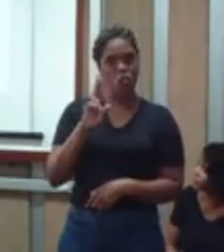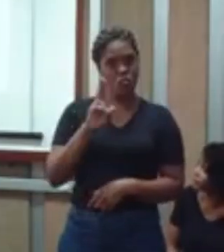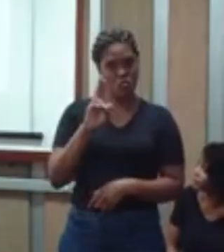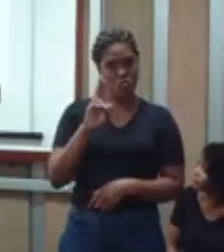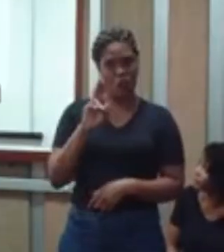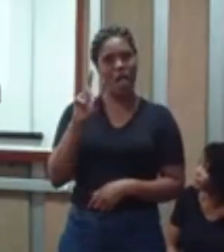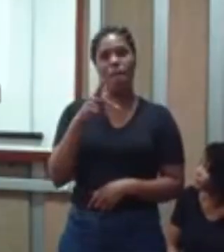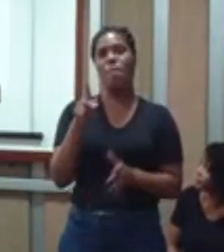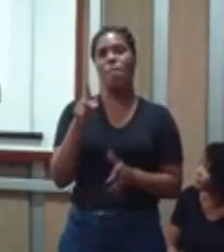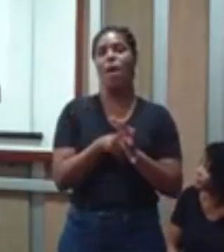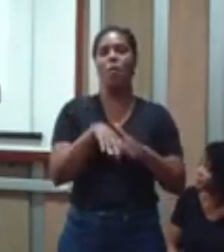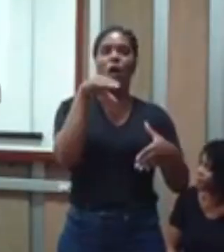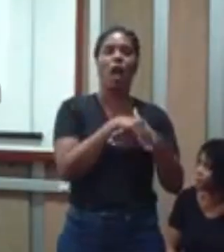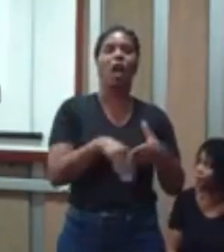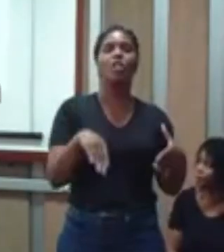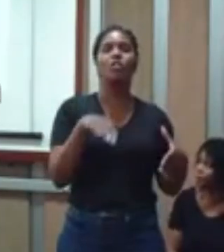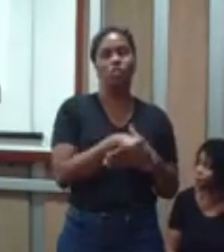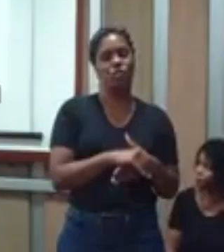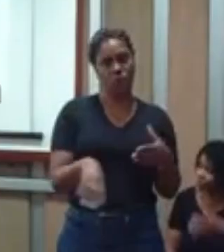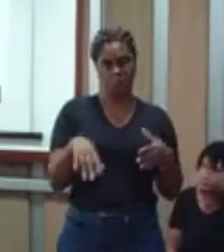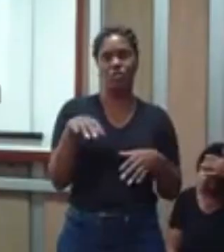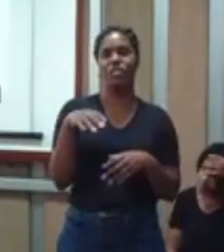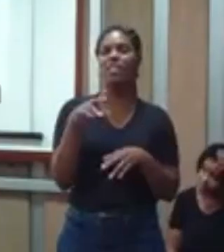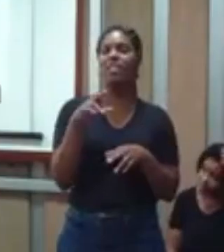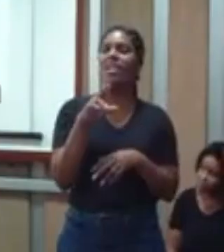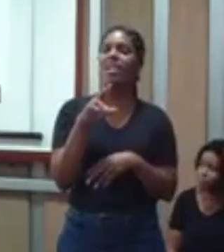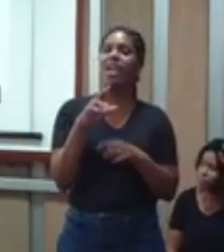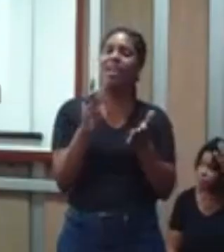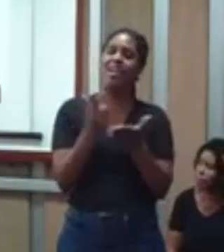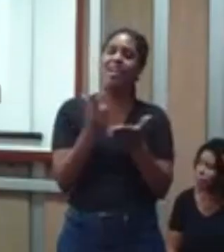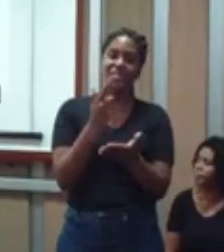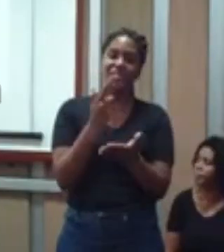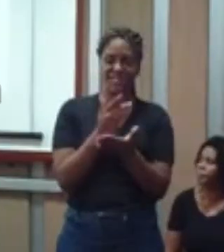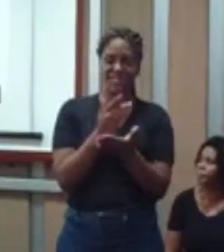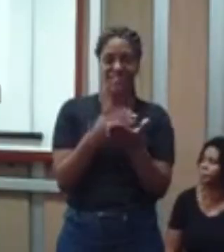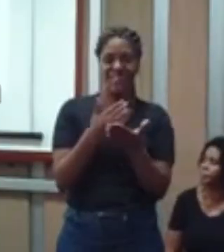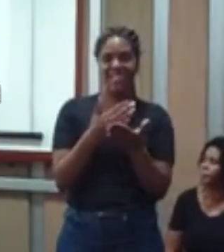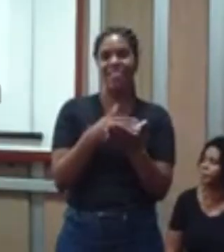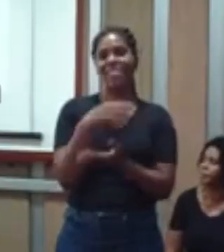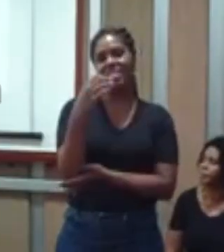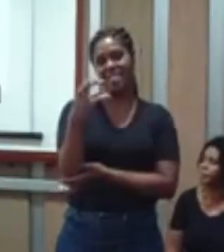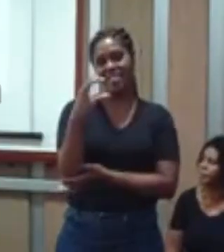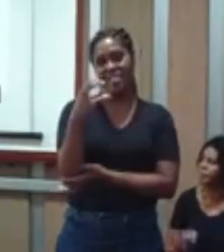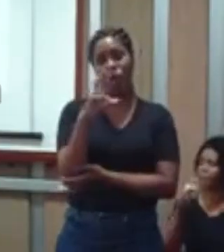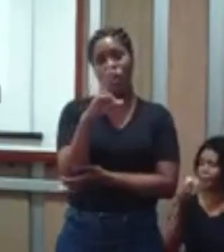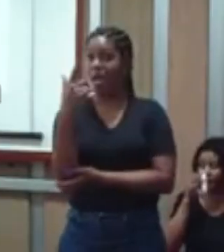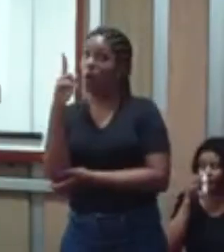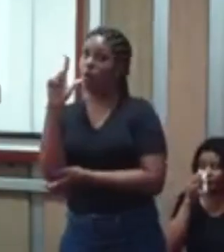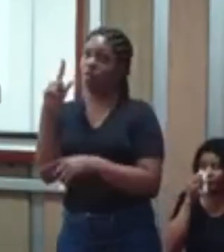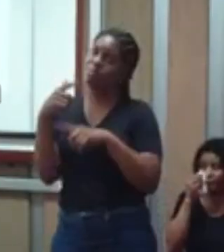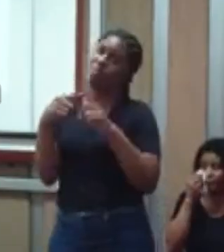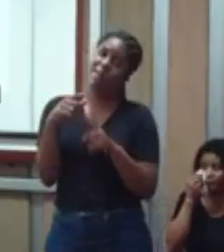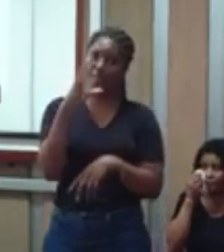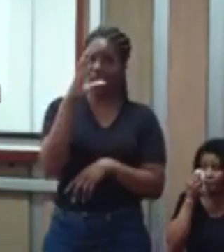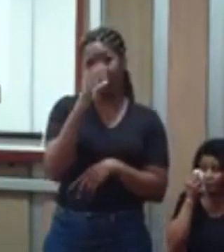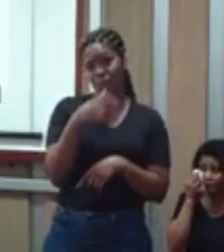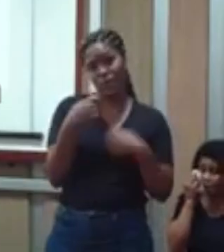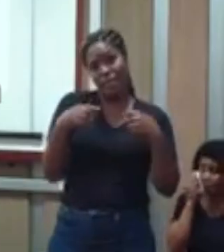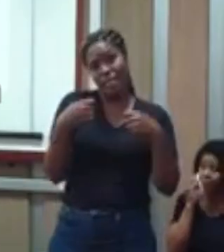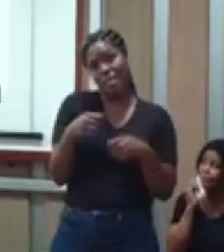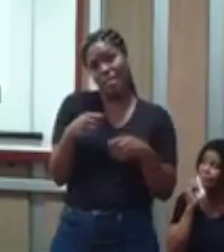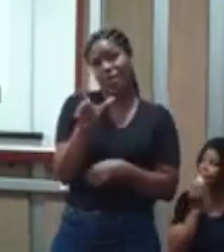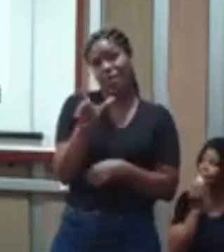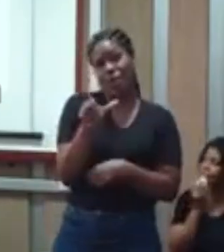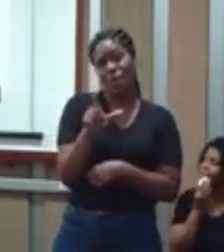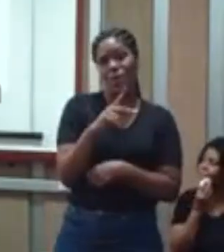de revista científica, o nome era outro, mas ele resolveu que o nome tinha que ser polilaminina, e para o editor, o